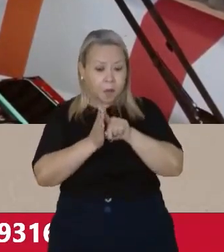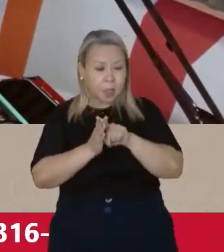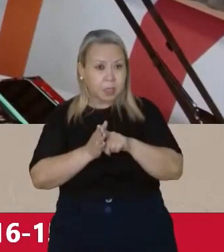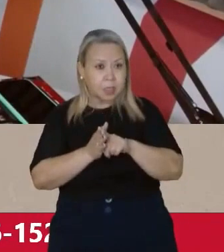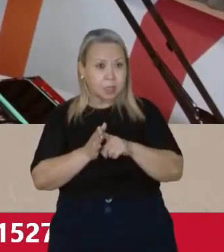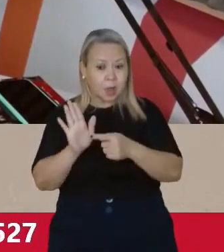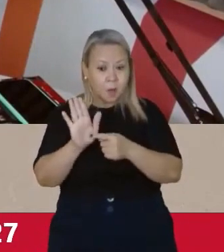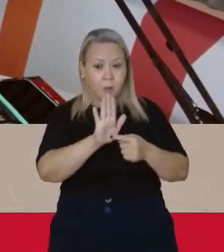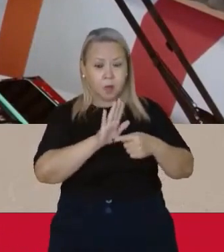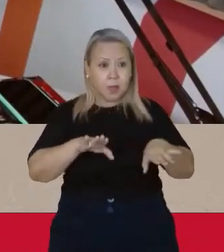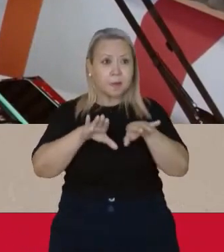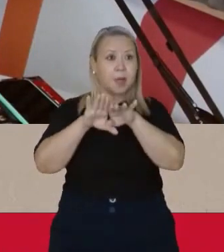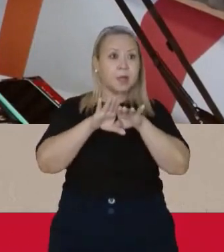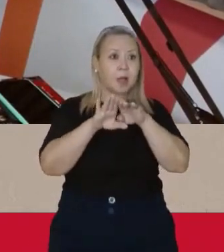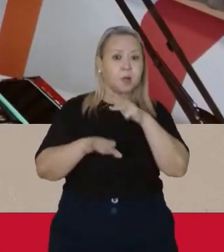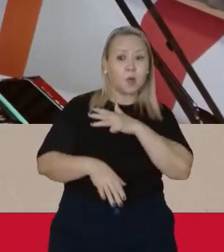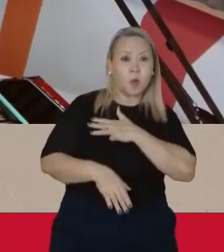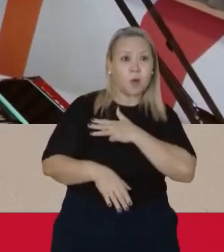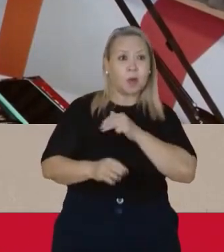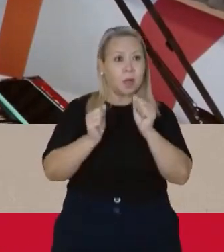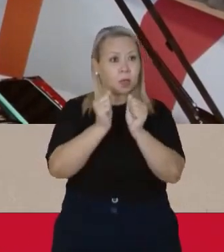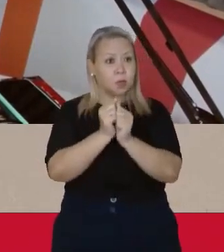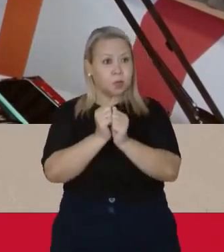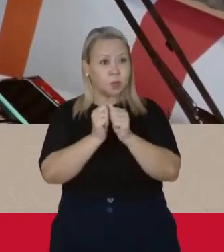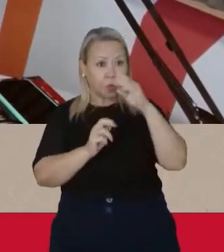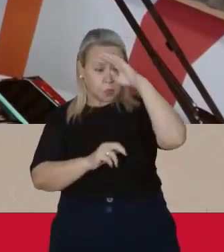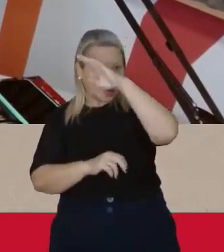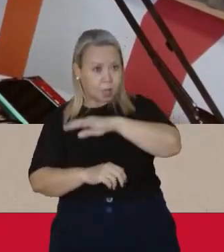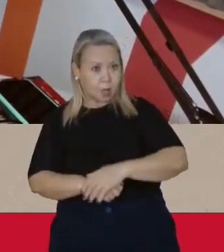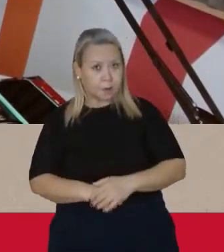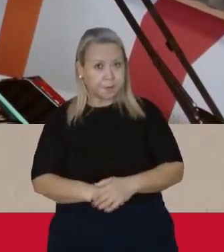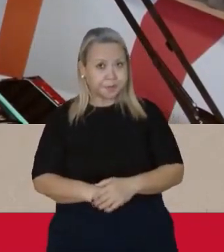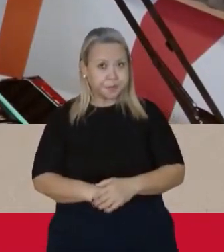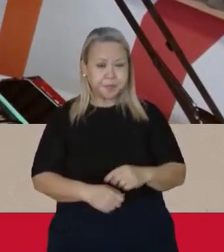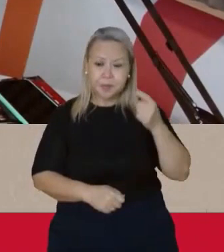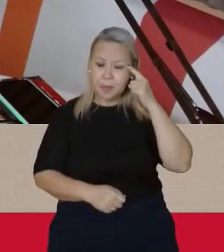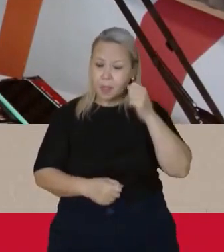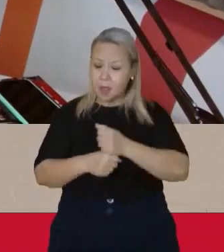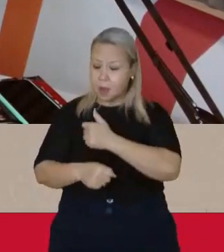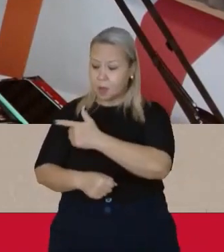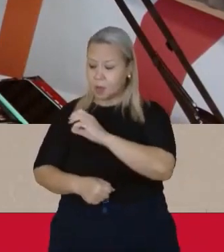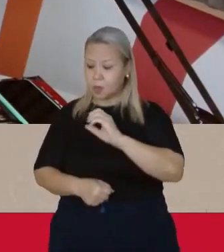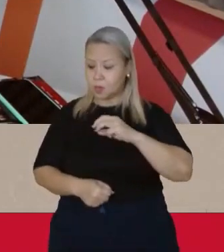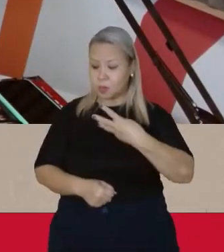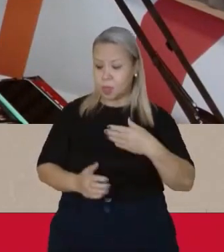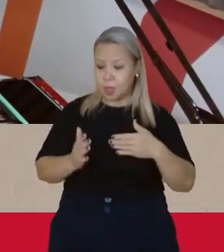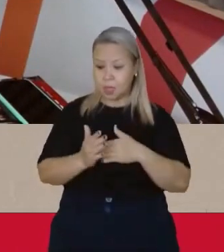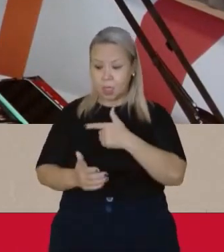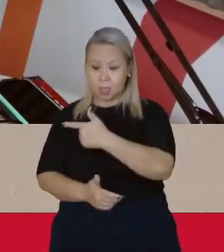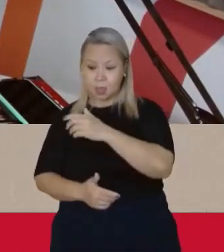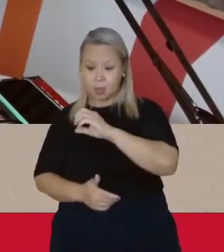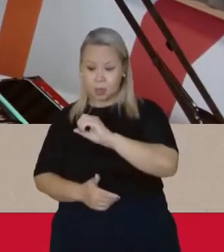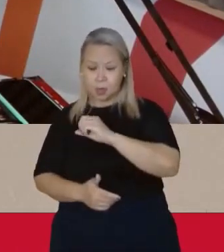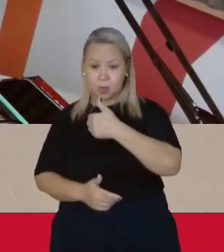evangélicos e em alguns casos até Lula está avançando. É só pensar, Amanda, pensar de 2003 a 2013,